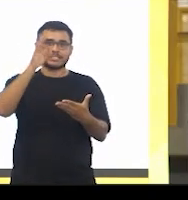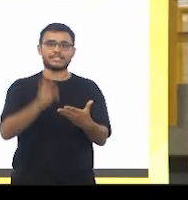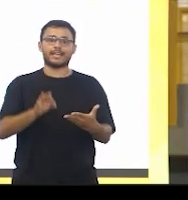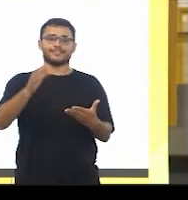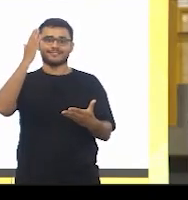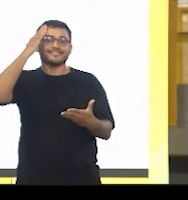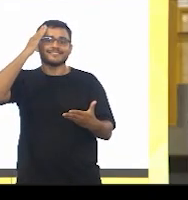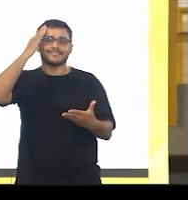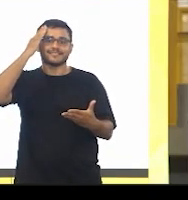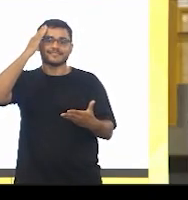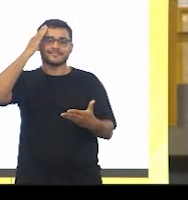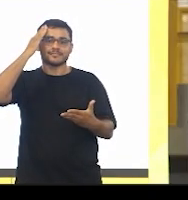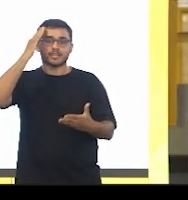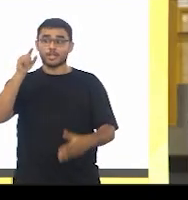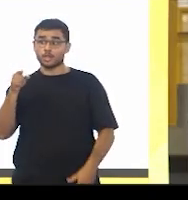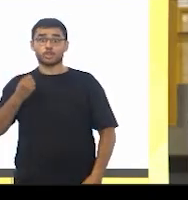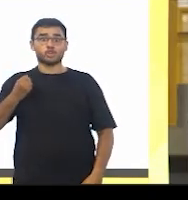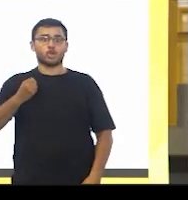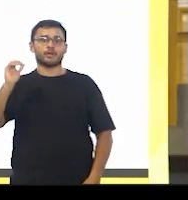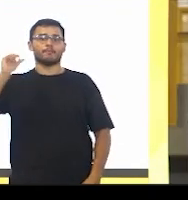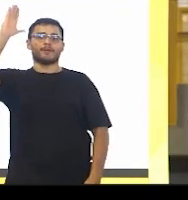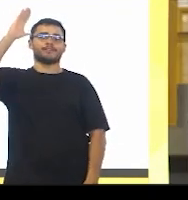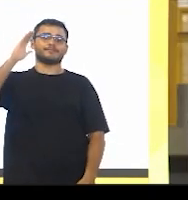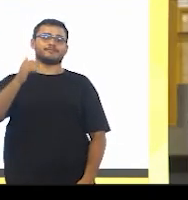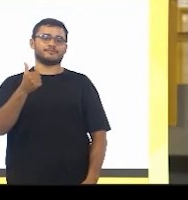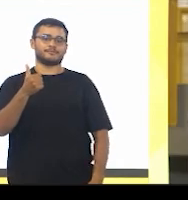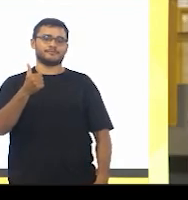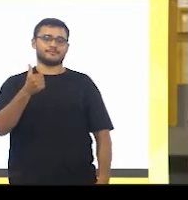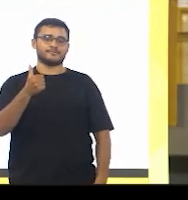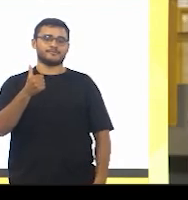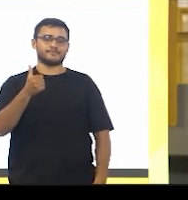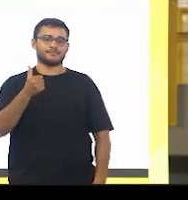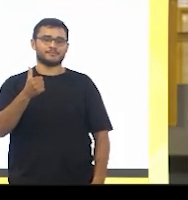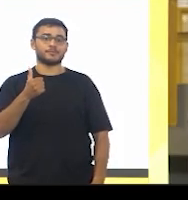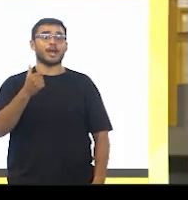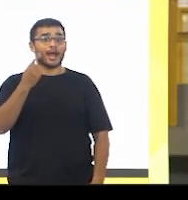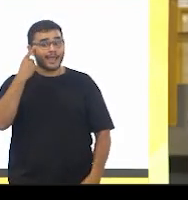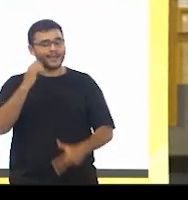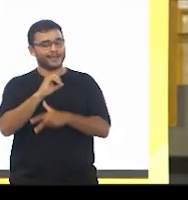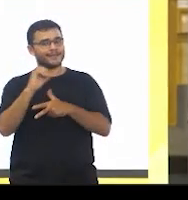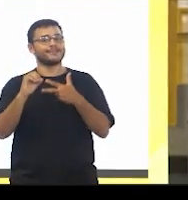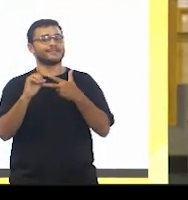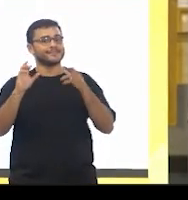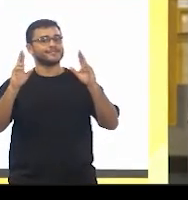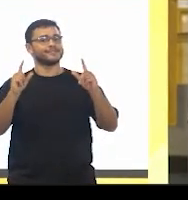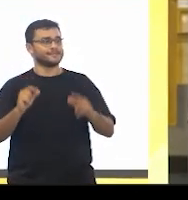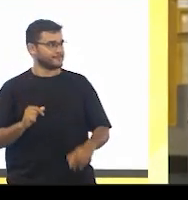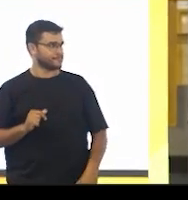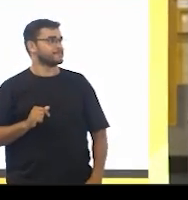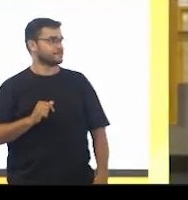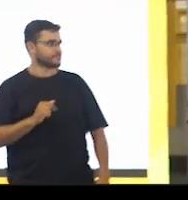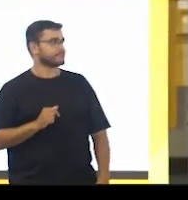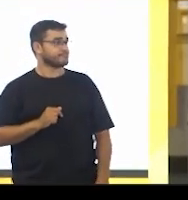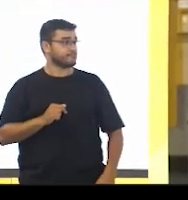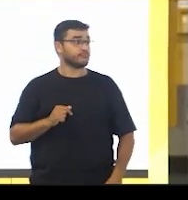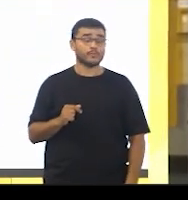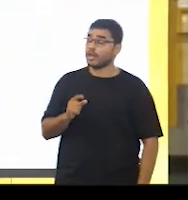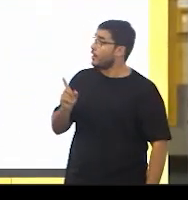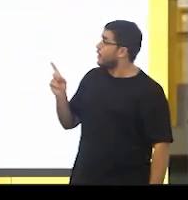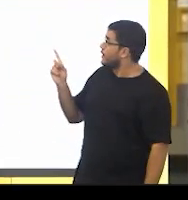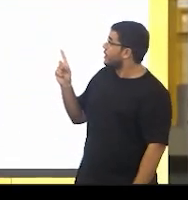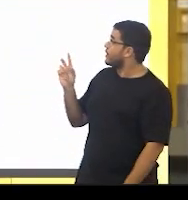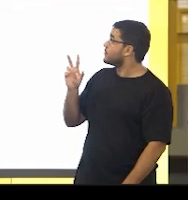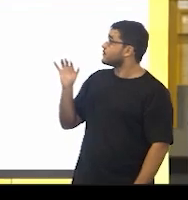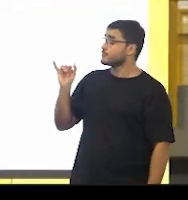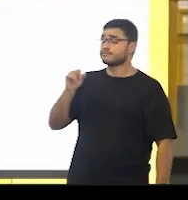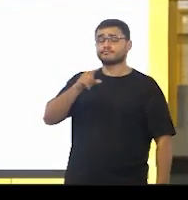GG, contigo, meu amigo. Vamos nós. Moçada, muitas pessoas vão chegar para vocês e vão dizer,